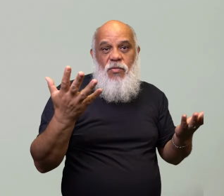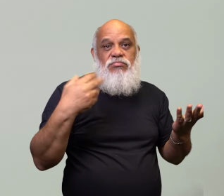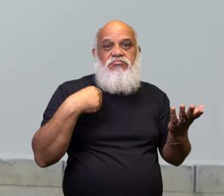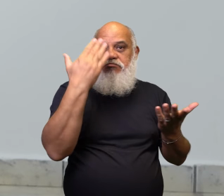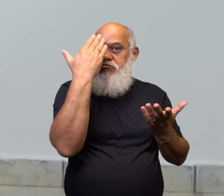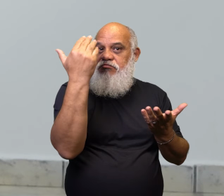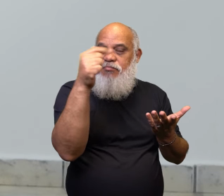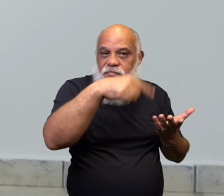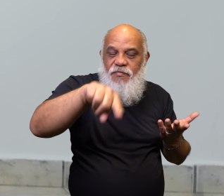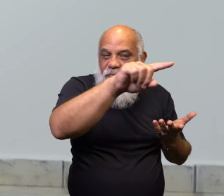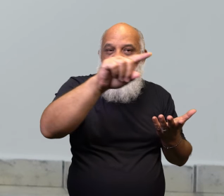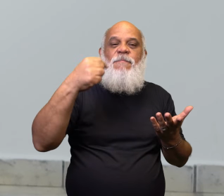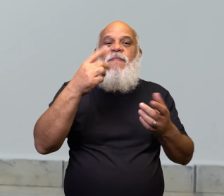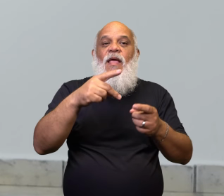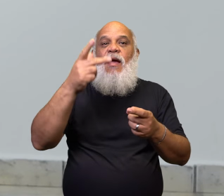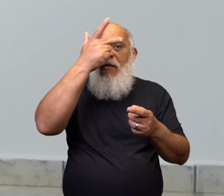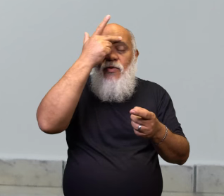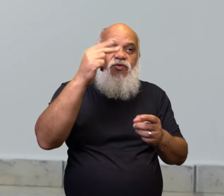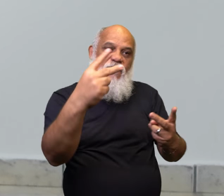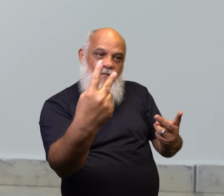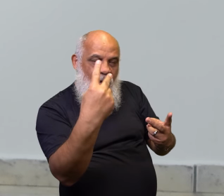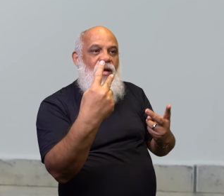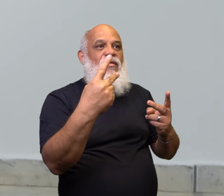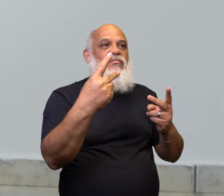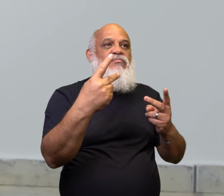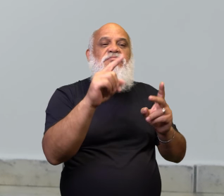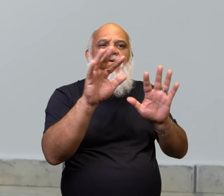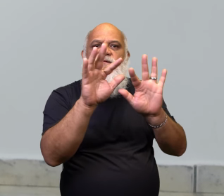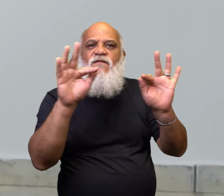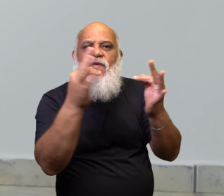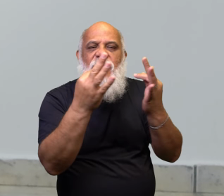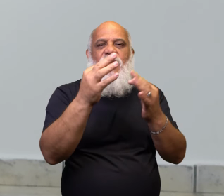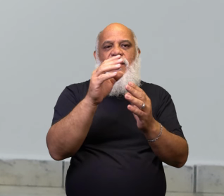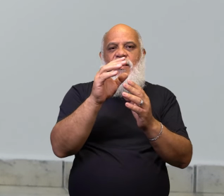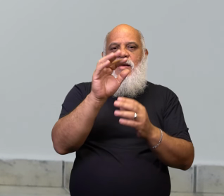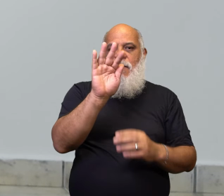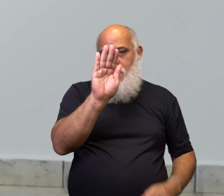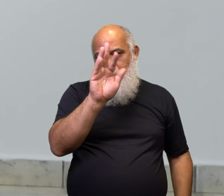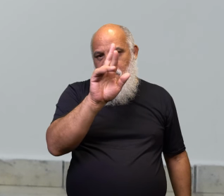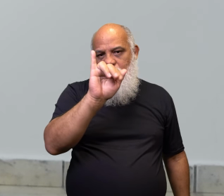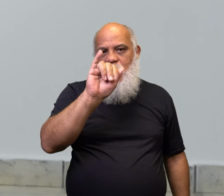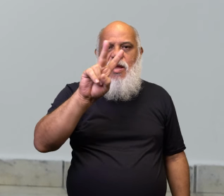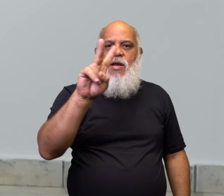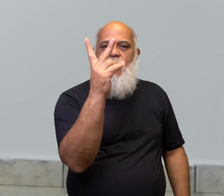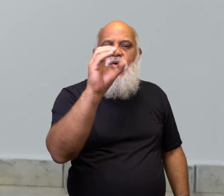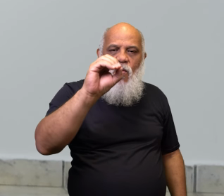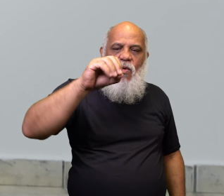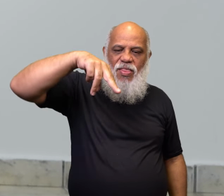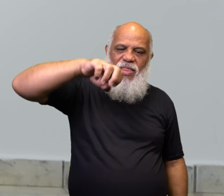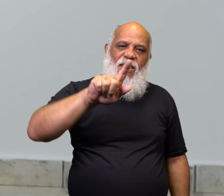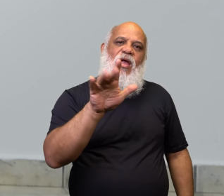aonde que eu recebi o convite da família Brinquedo, de participar da família Brinquedo, na década